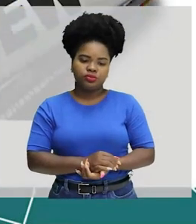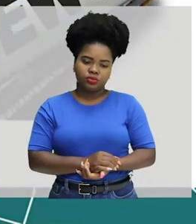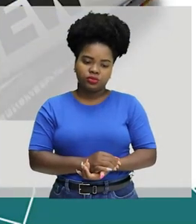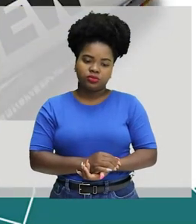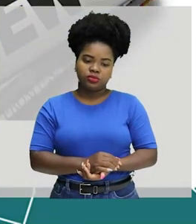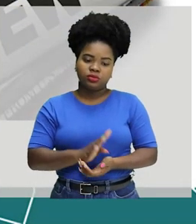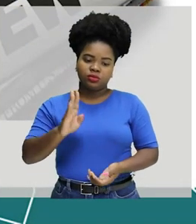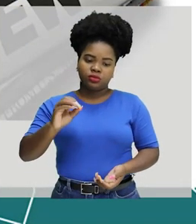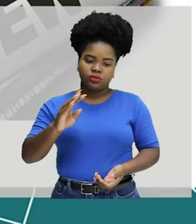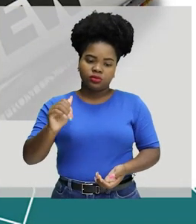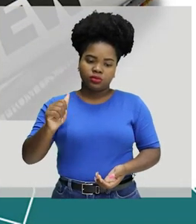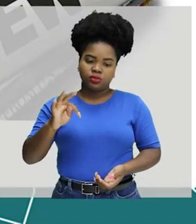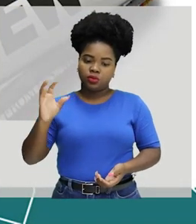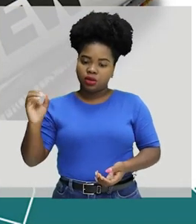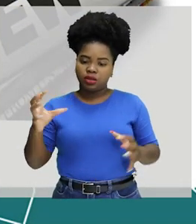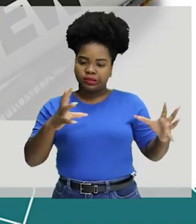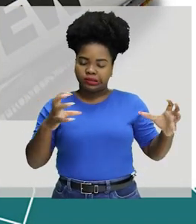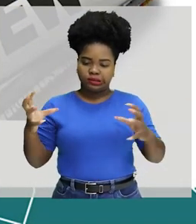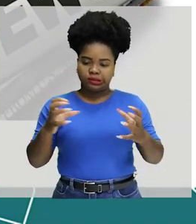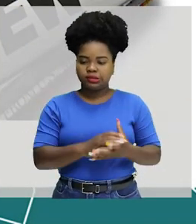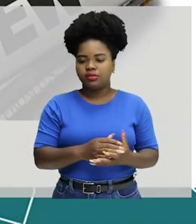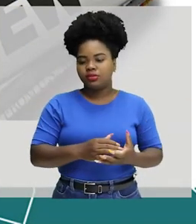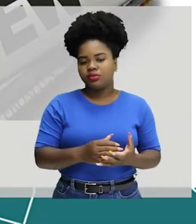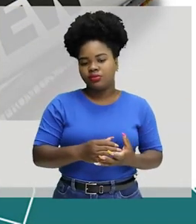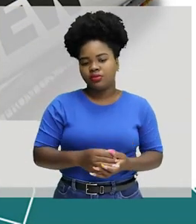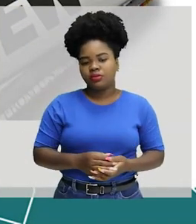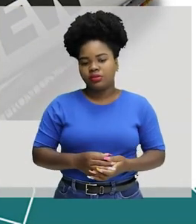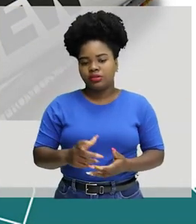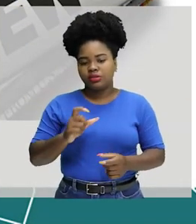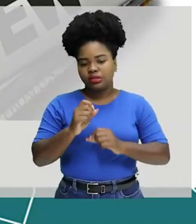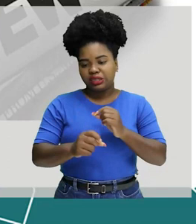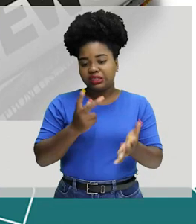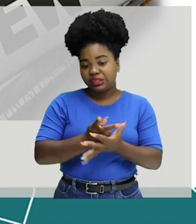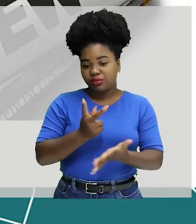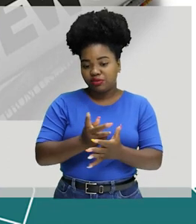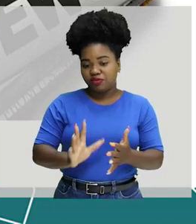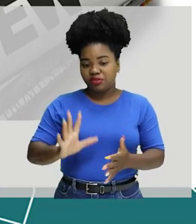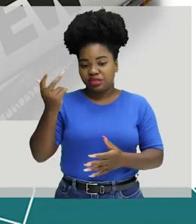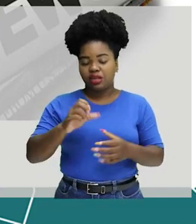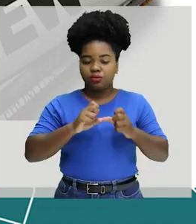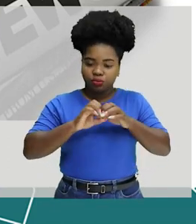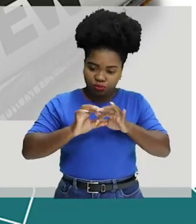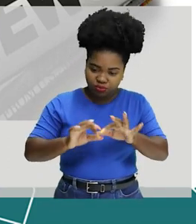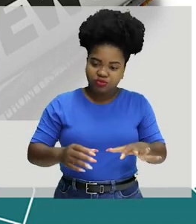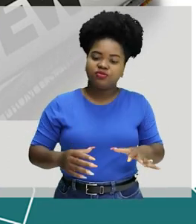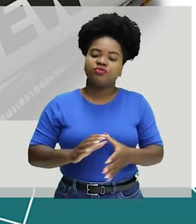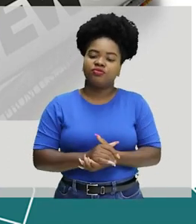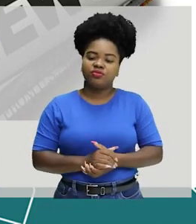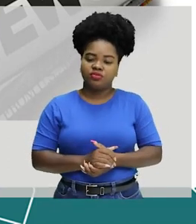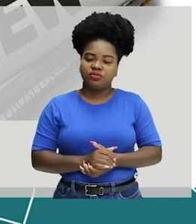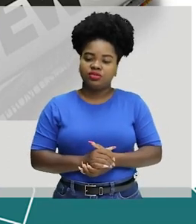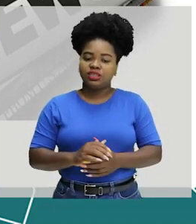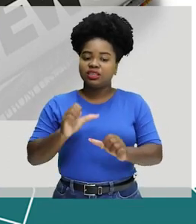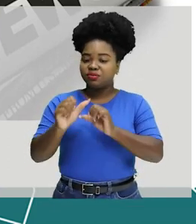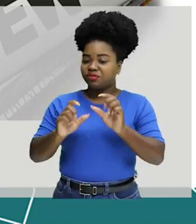boatos fazem também parte desse processo aí de opinião eles sempre foram criados e espalhados agora o boato mudou de